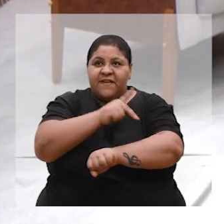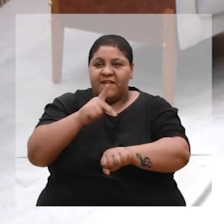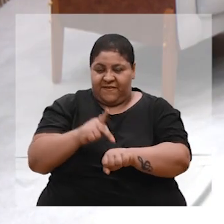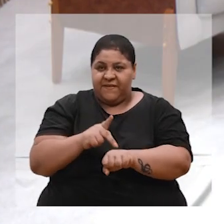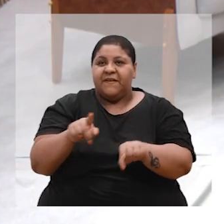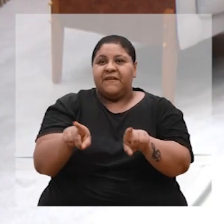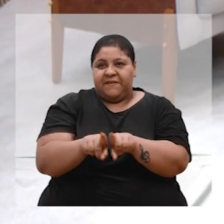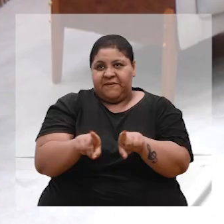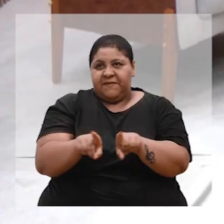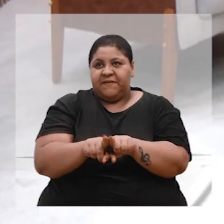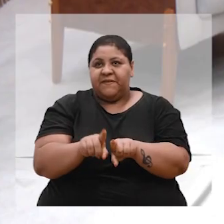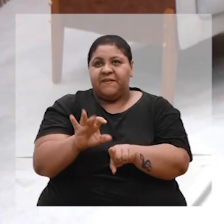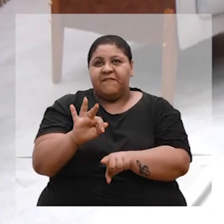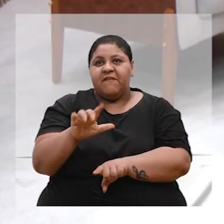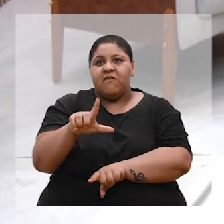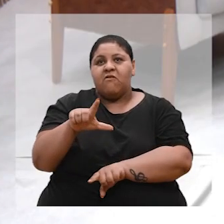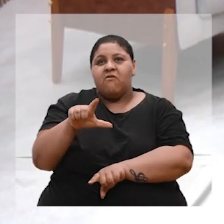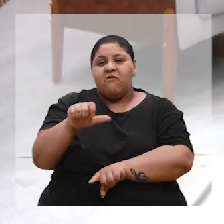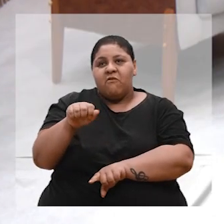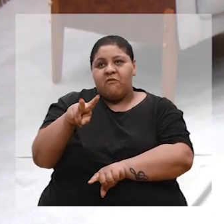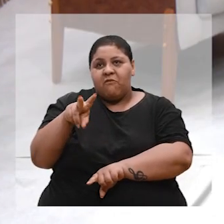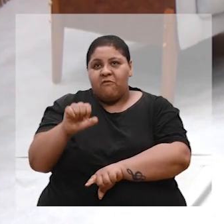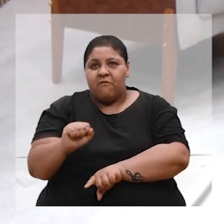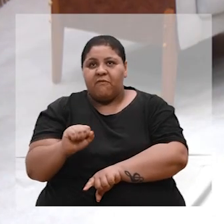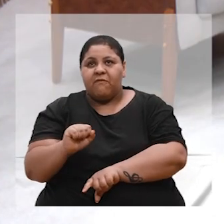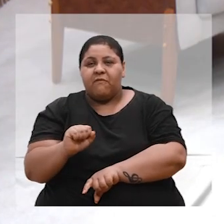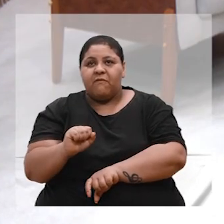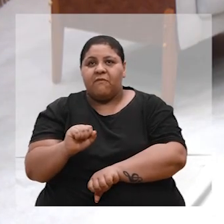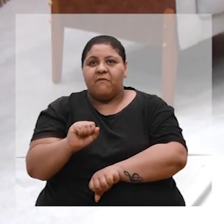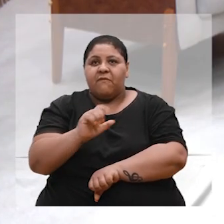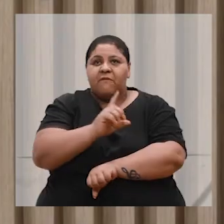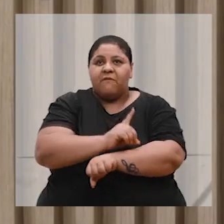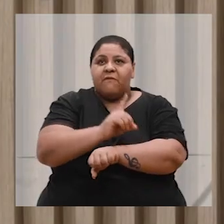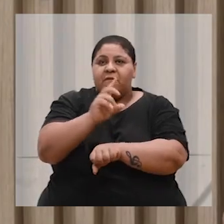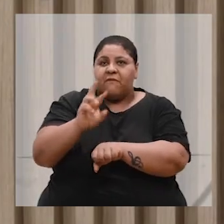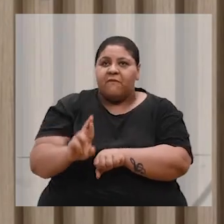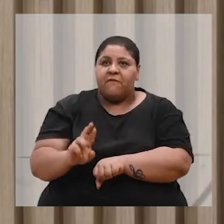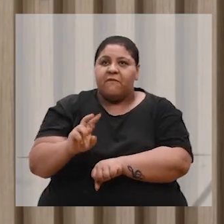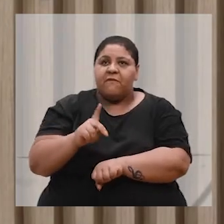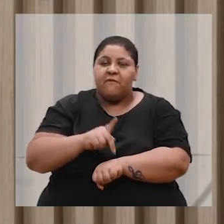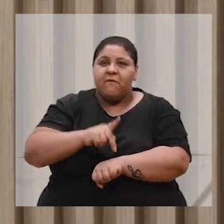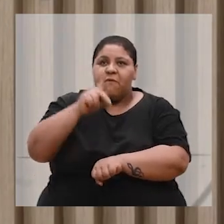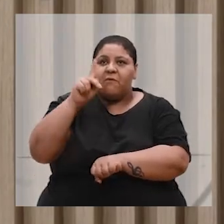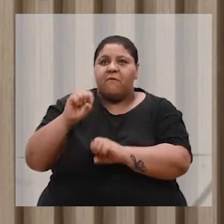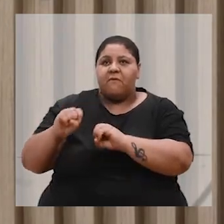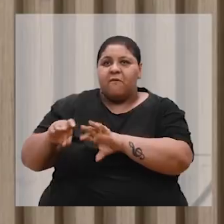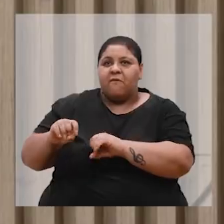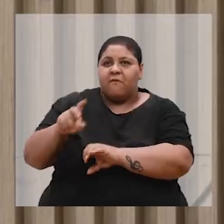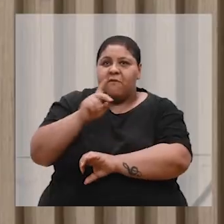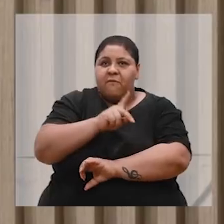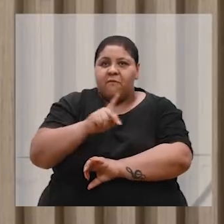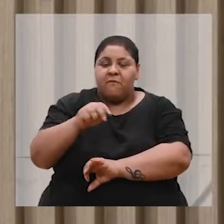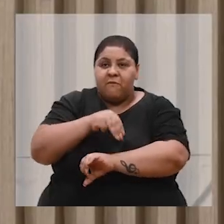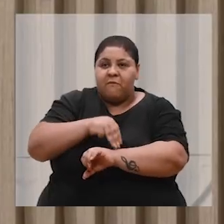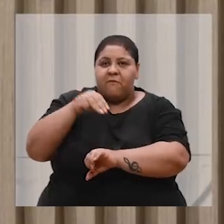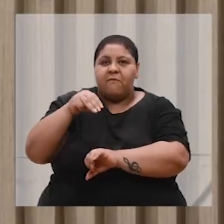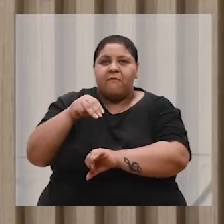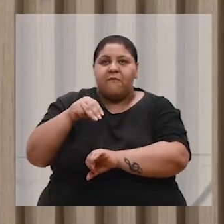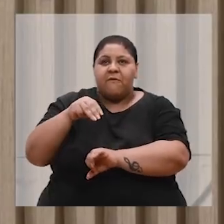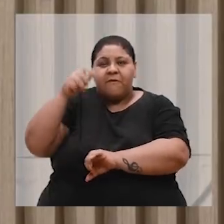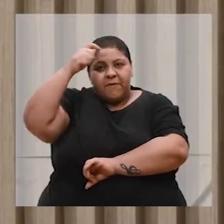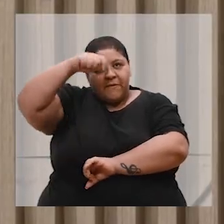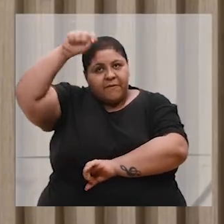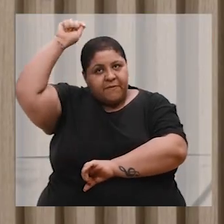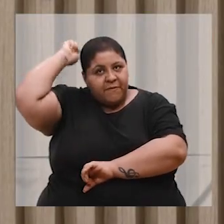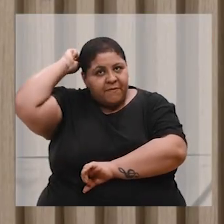e curador pedagógico da São Genaro, e a Flávia Broqueto Ramos, que é doutora, pós-doutora em educação, professora no mestrado e